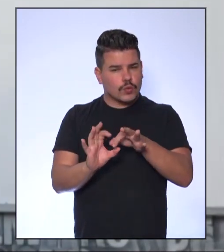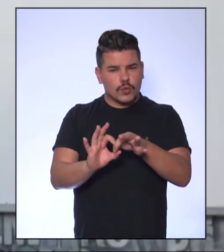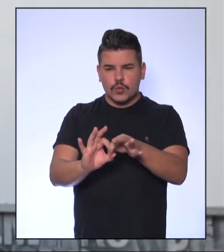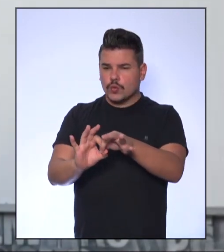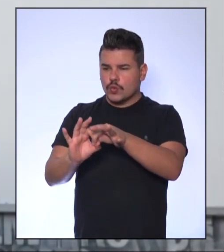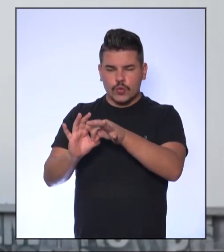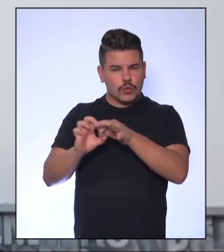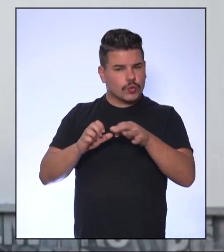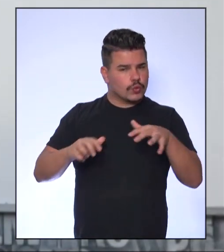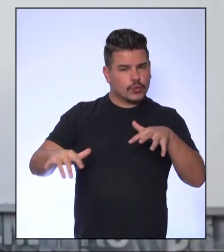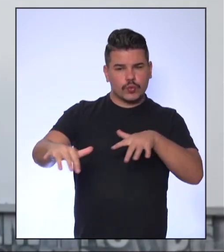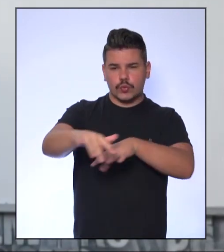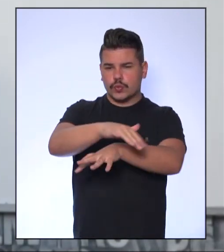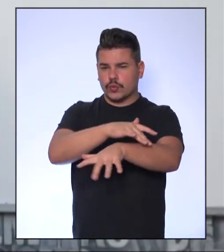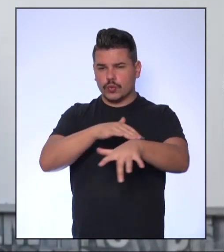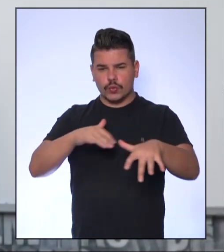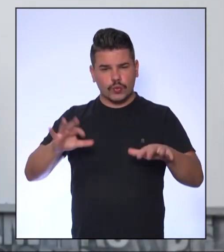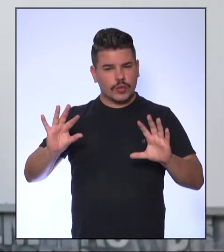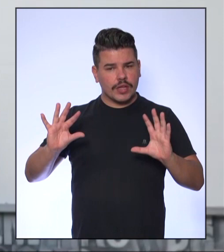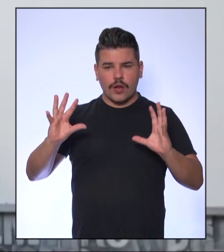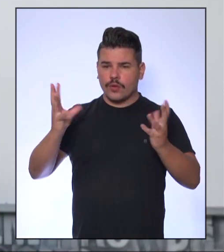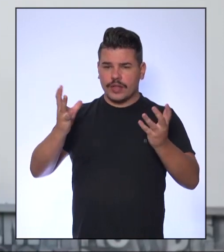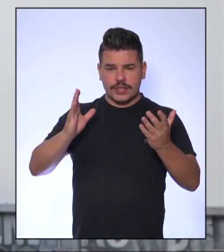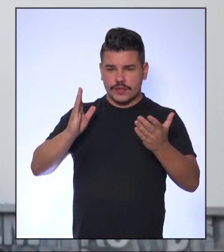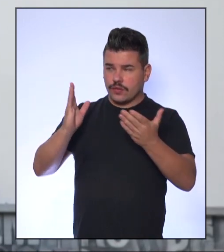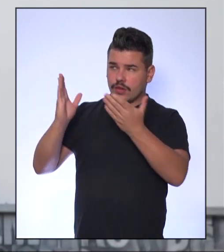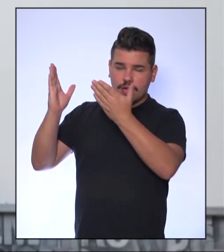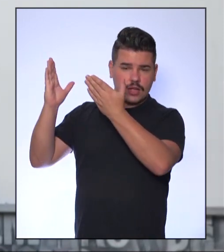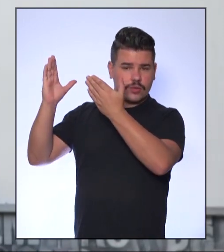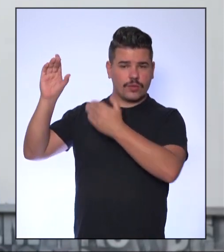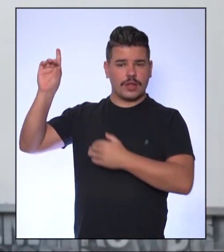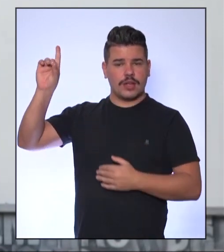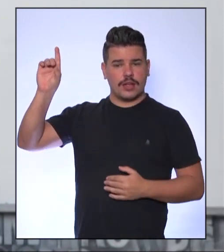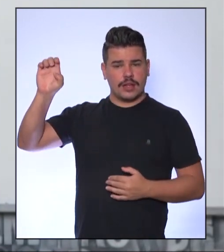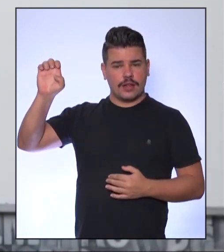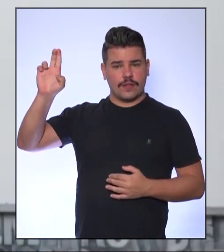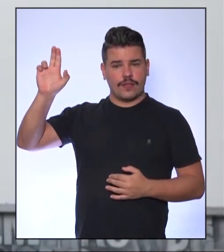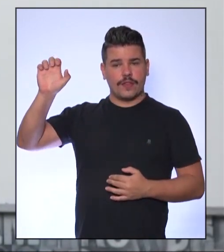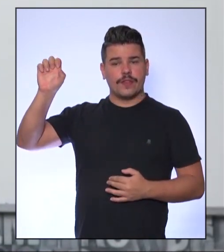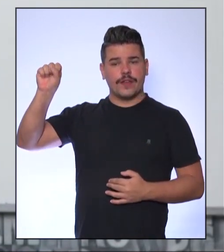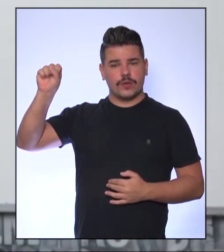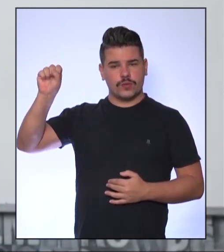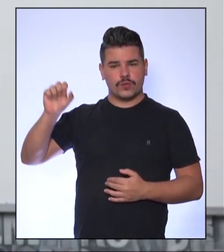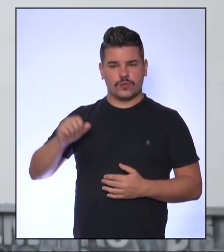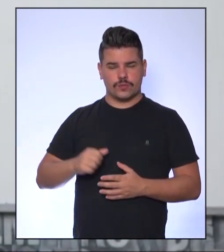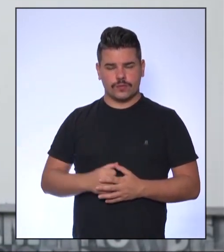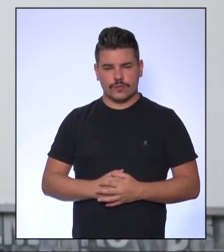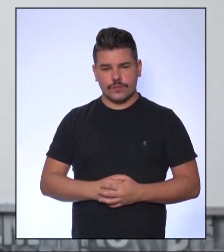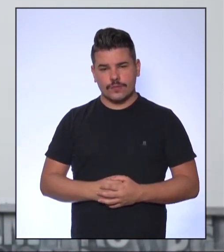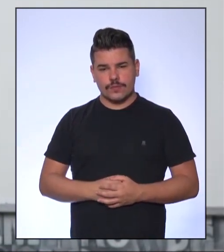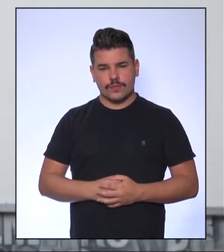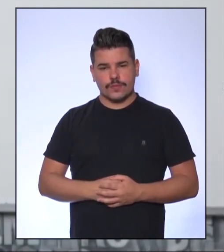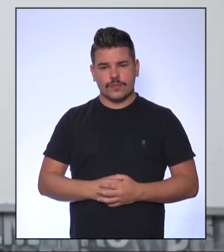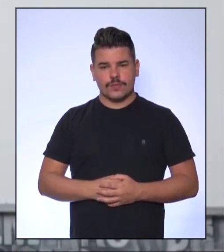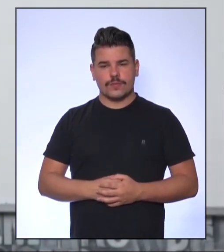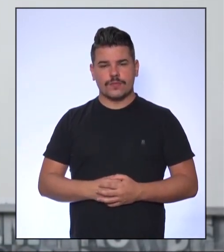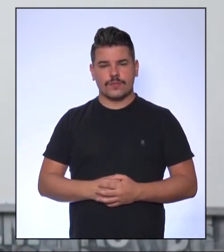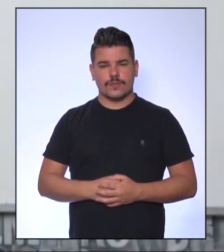Vinculado a este teocentrismo, vai emergir para a gente o que nós chamamos